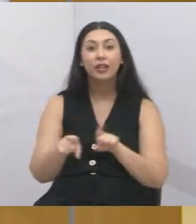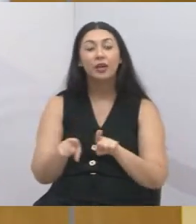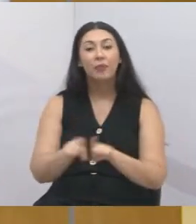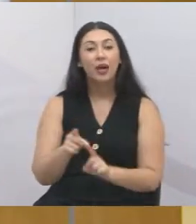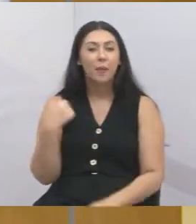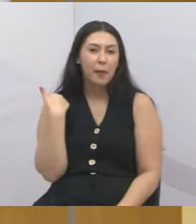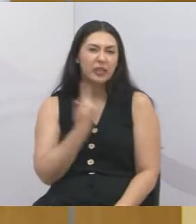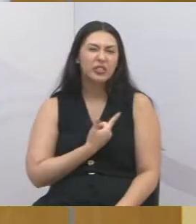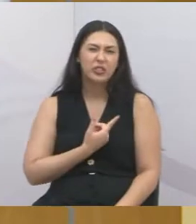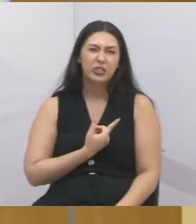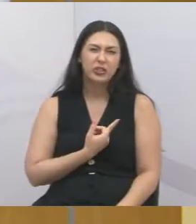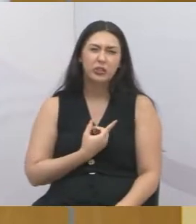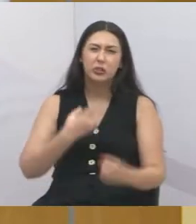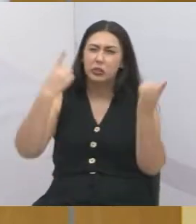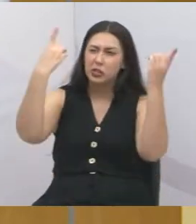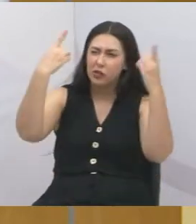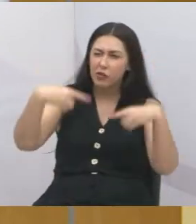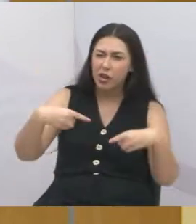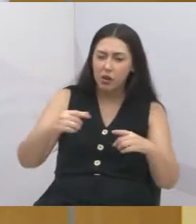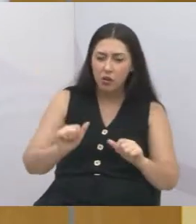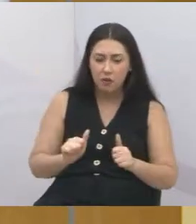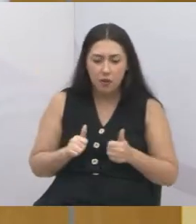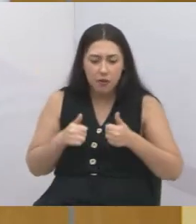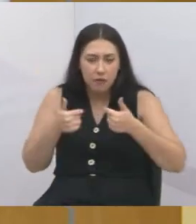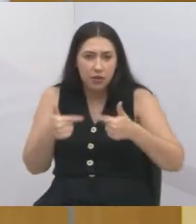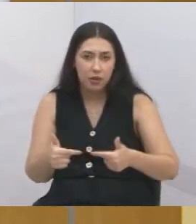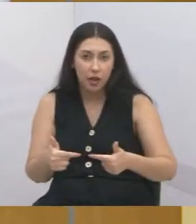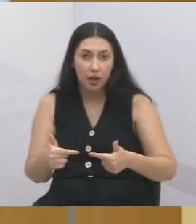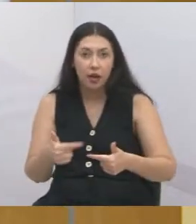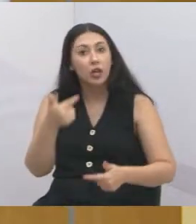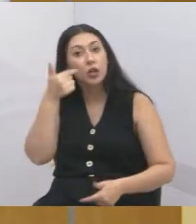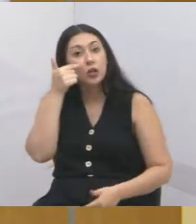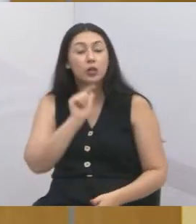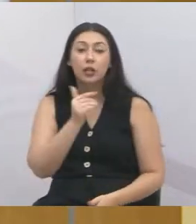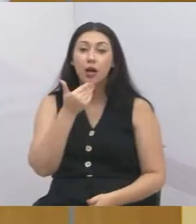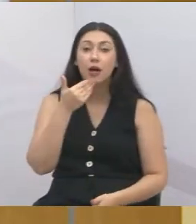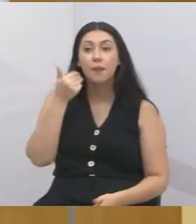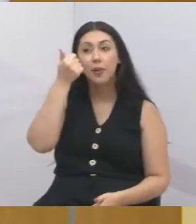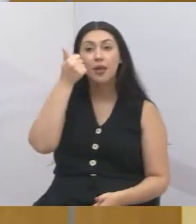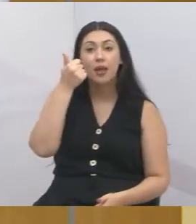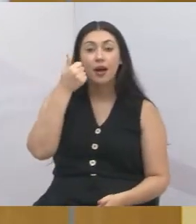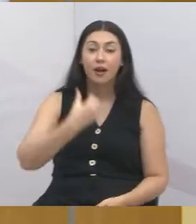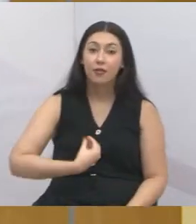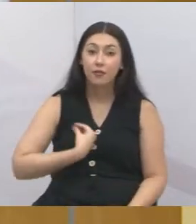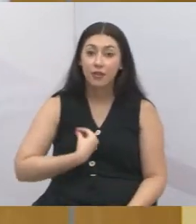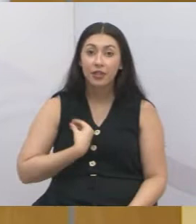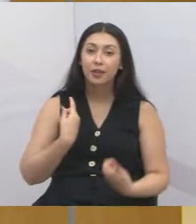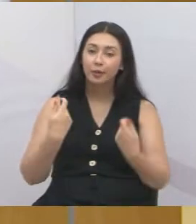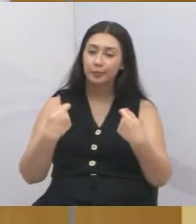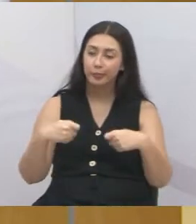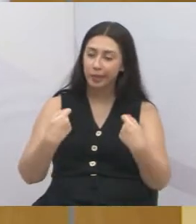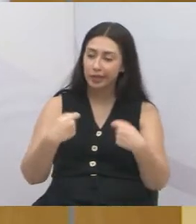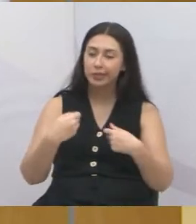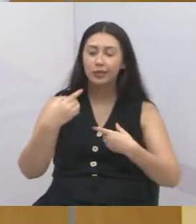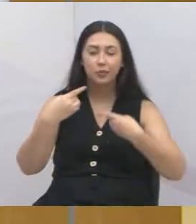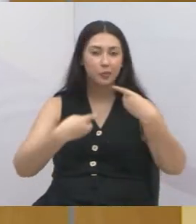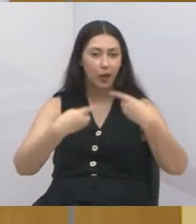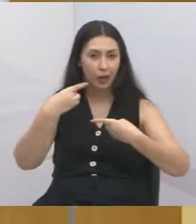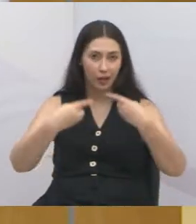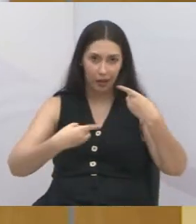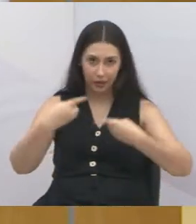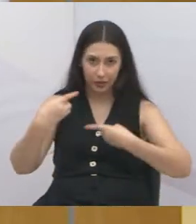os desafios e conseguir melhorar a vida do povo, a política é